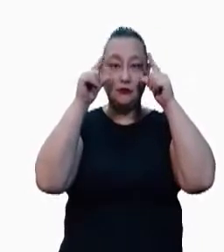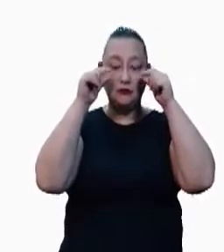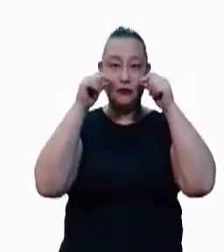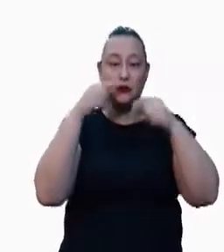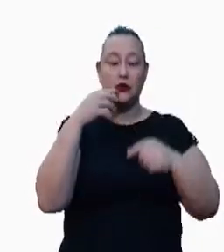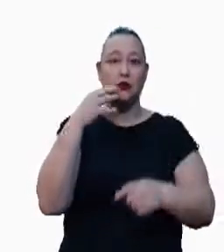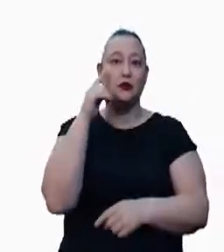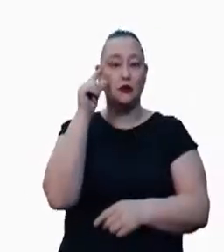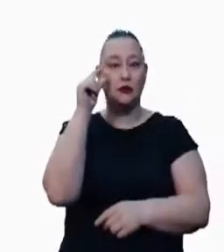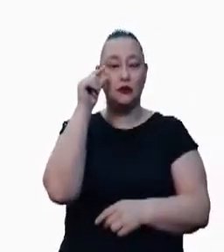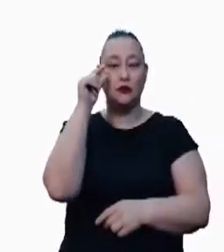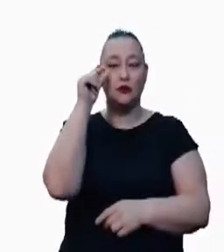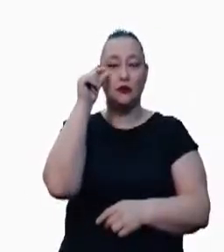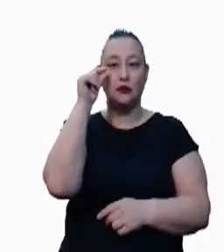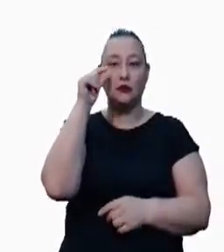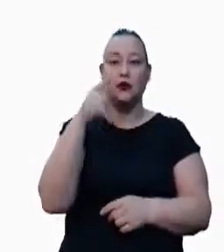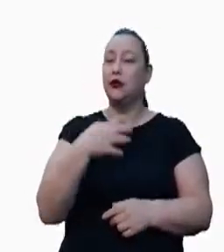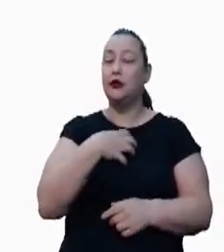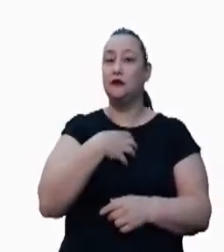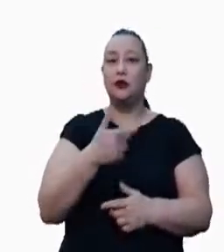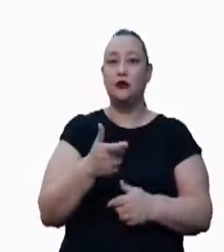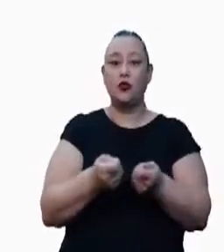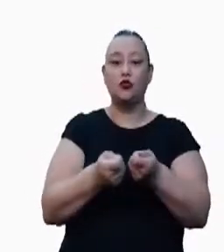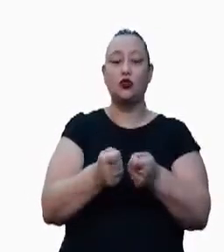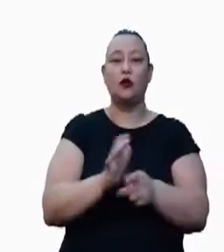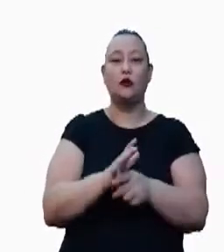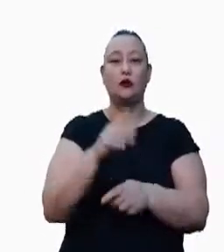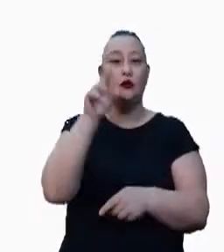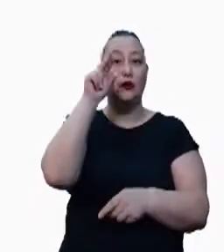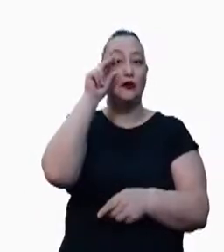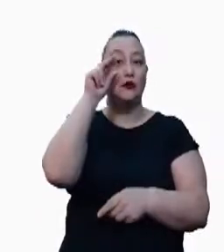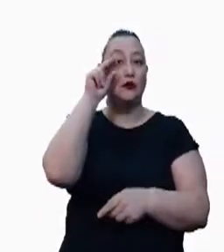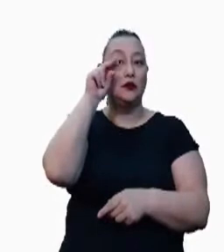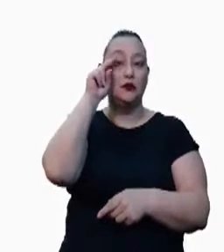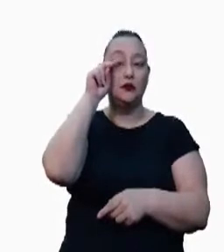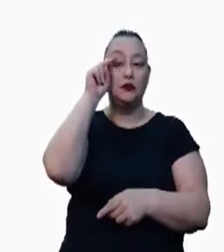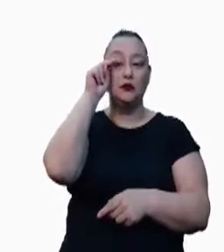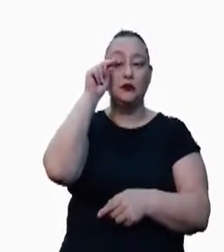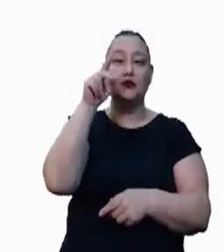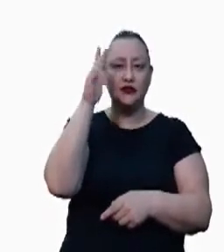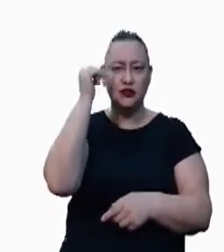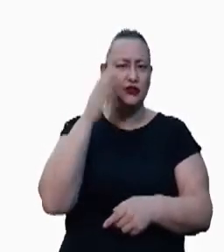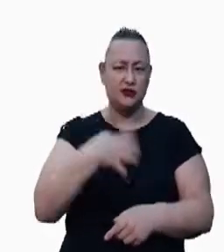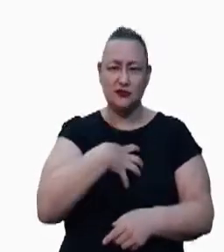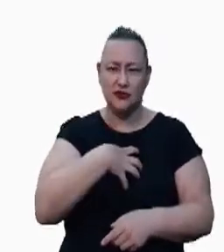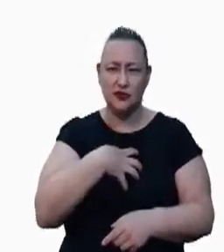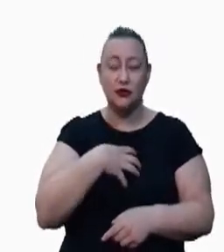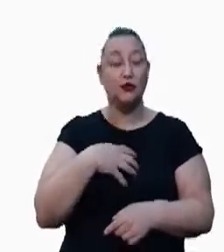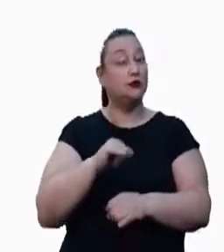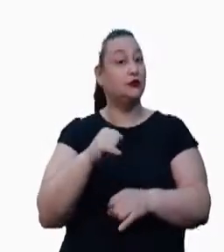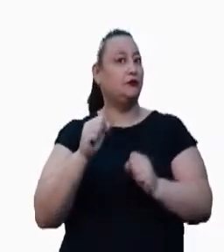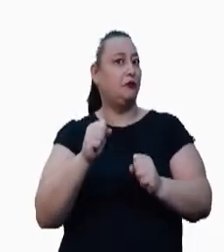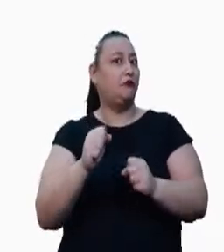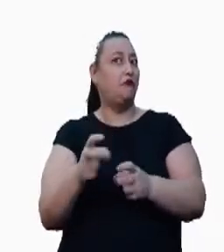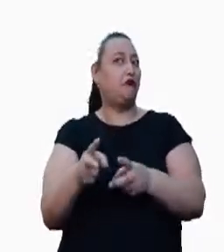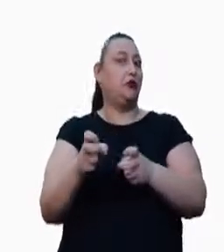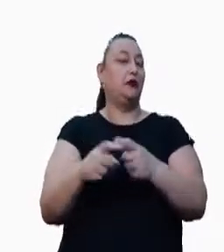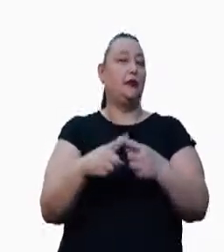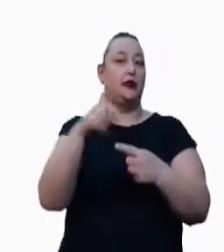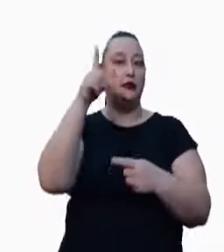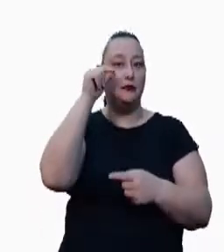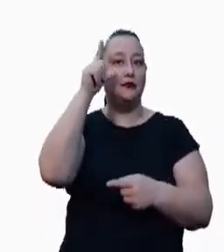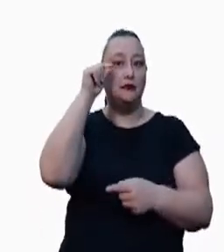sente, muitas pessoas já sentiram, que você vê que os cílios ficam mexendo, fica piscando, e no caso mais grave, até você tem um piscar